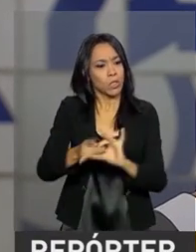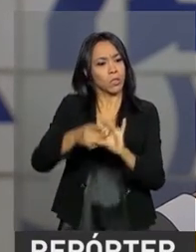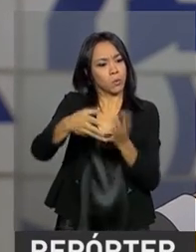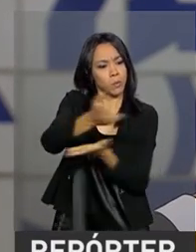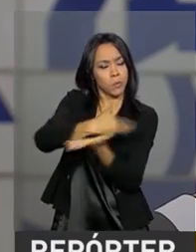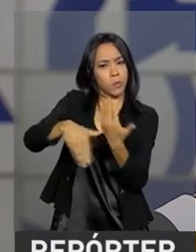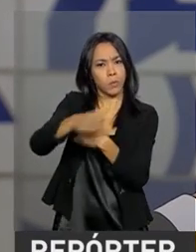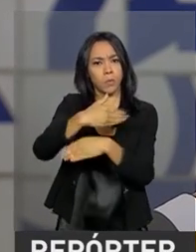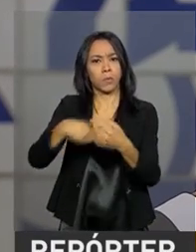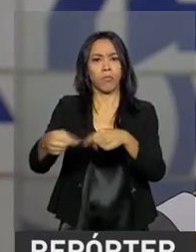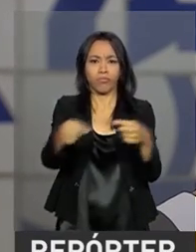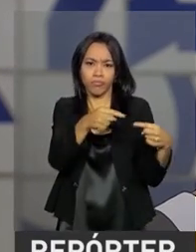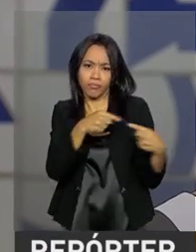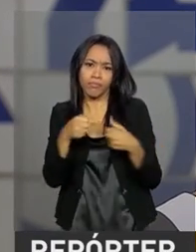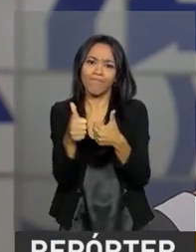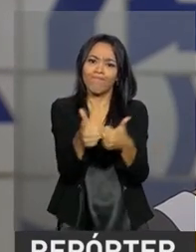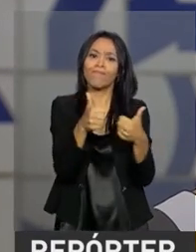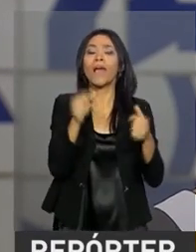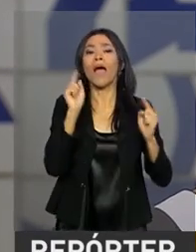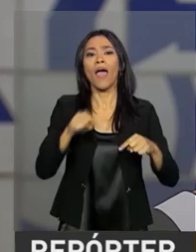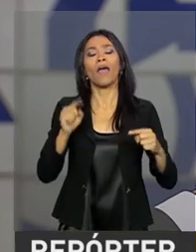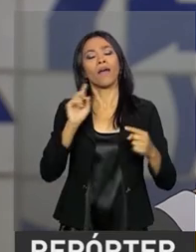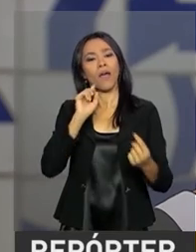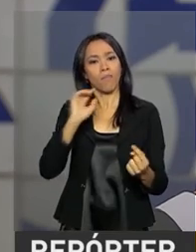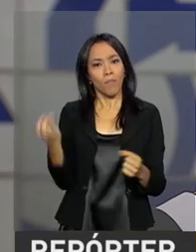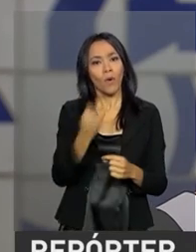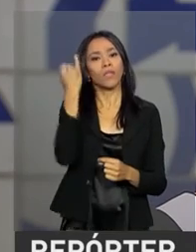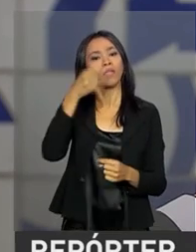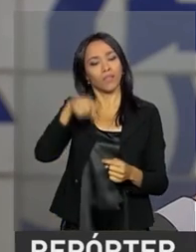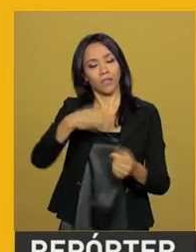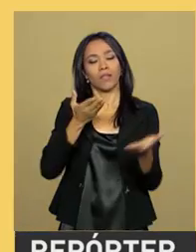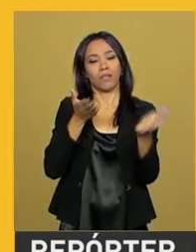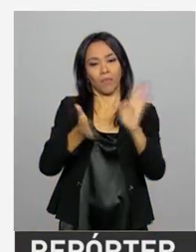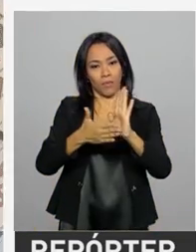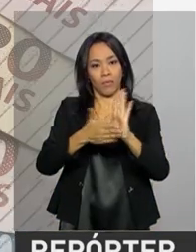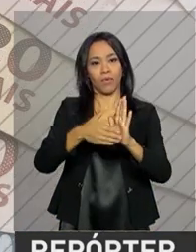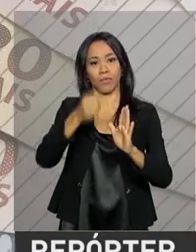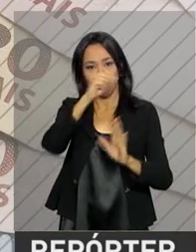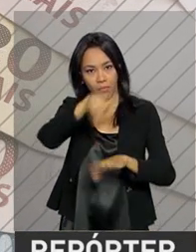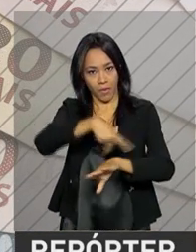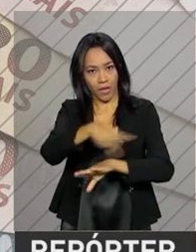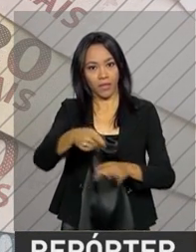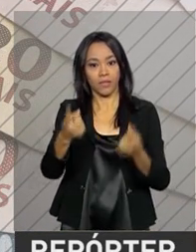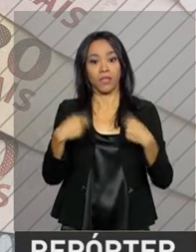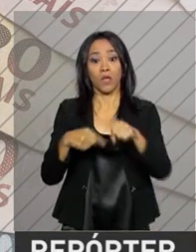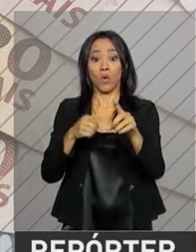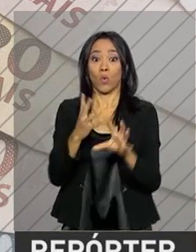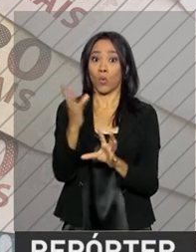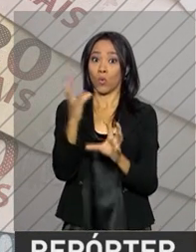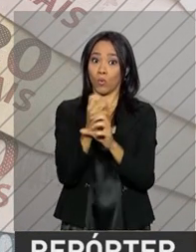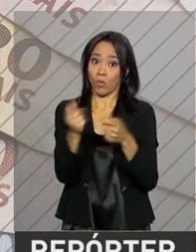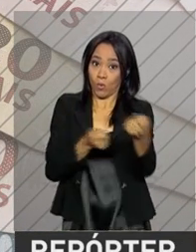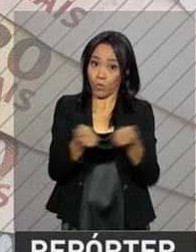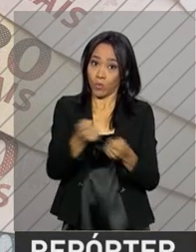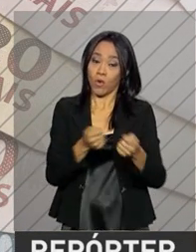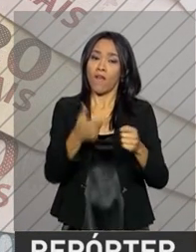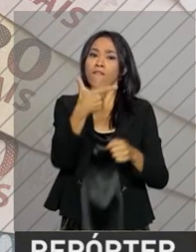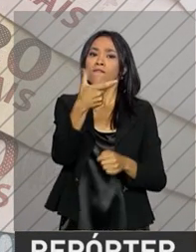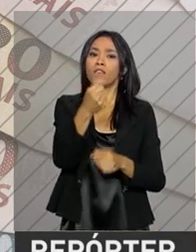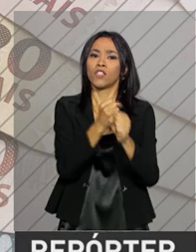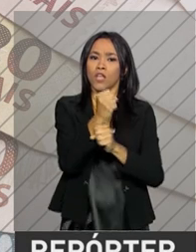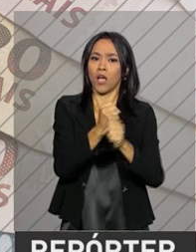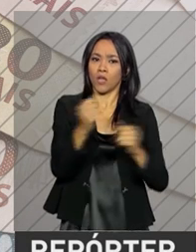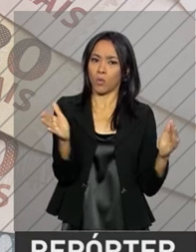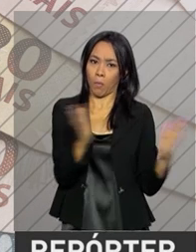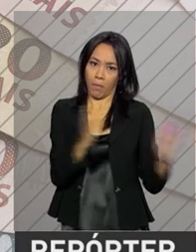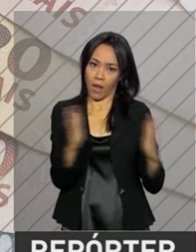principalmente essa unidade é pela importância de matérias como essa para o futuro do país. O chamado novo ajuste fiscal vai durar 20 anos e vai limitar o